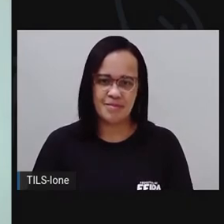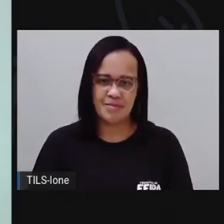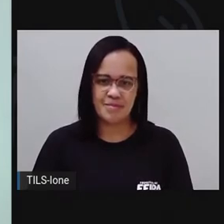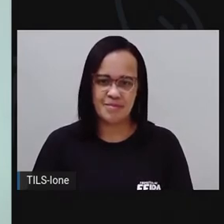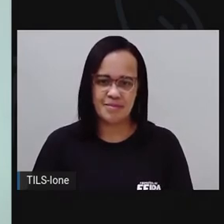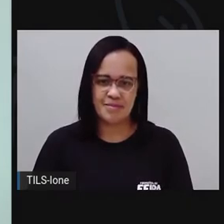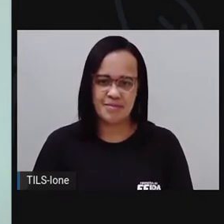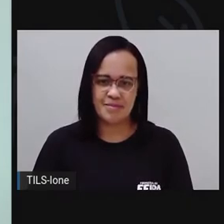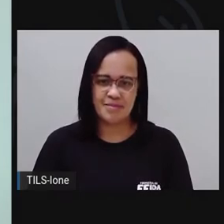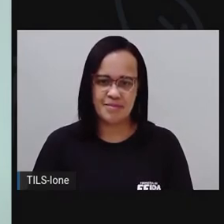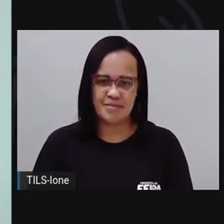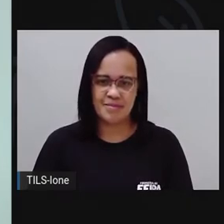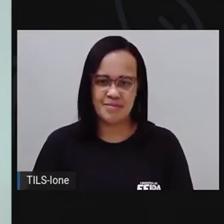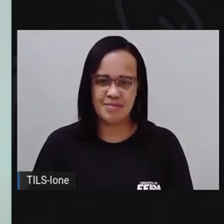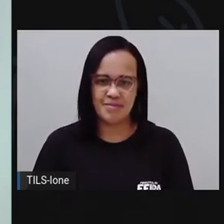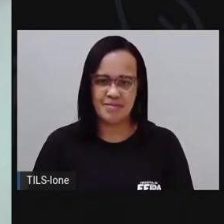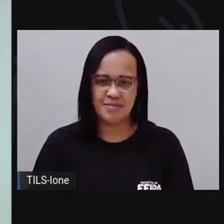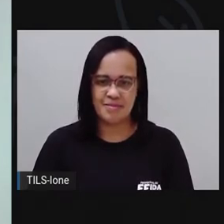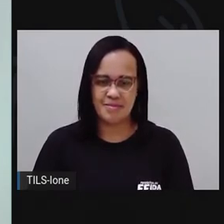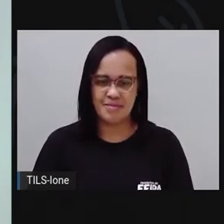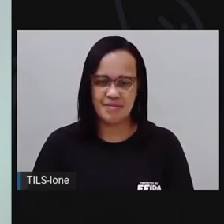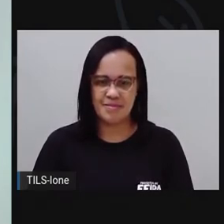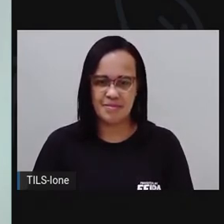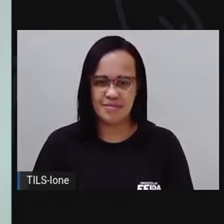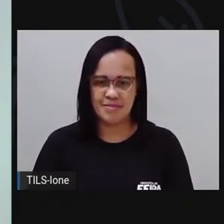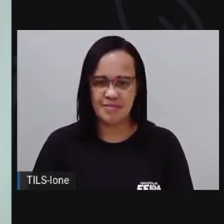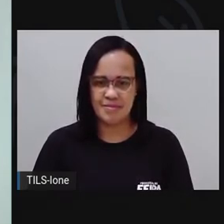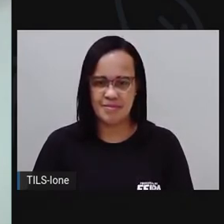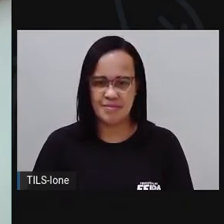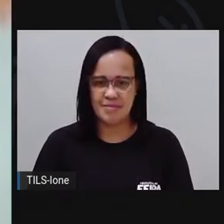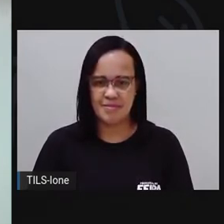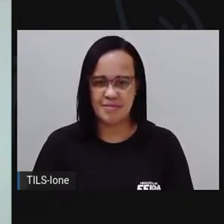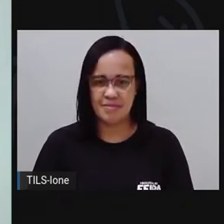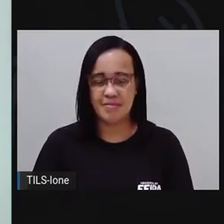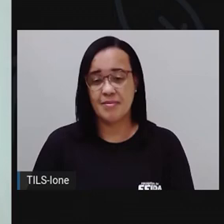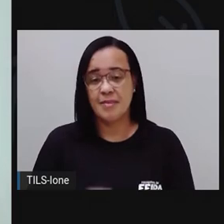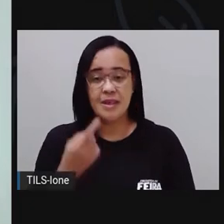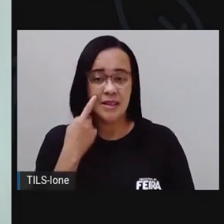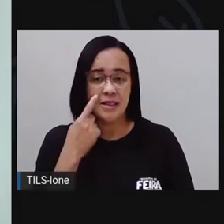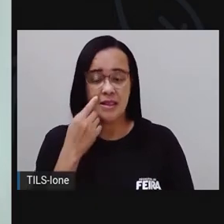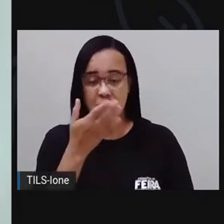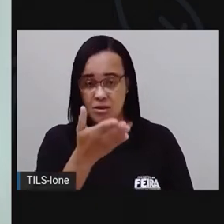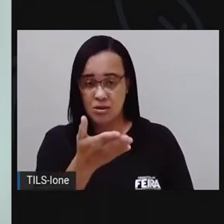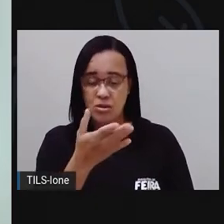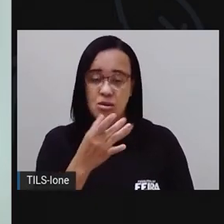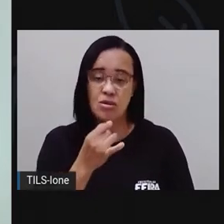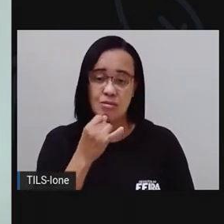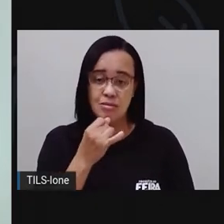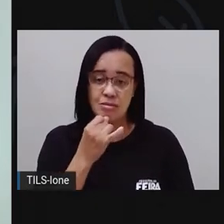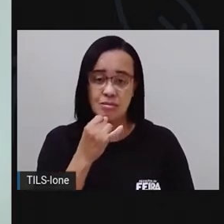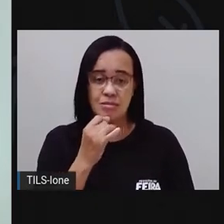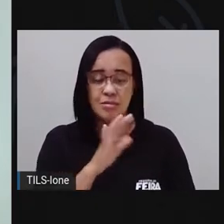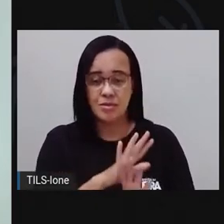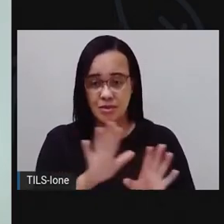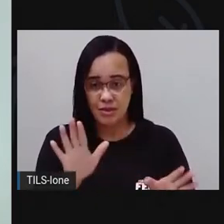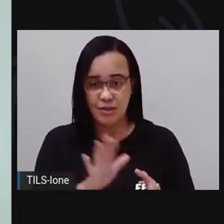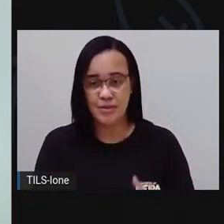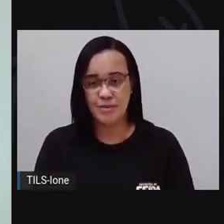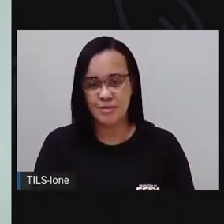Só para montar aqui para vocês. É para não estar usando a cola aqui, que é só para ilustrar para vocês. Eu vou mostrar o outro que já está